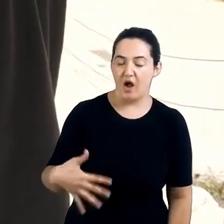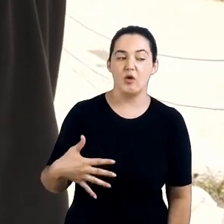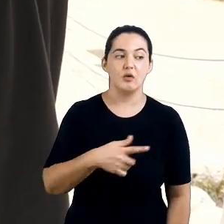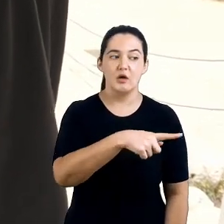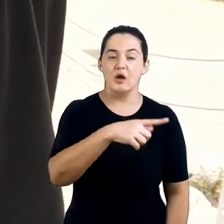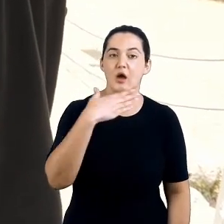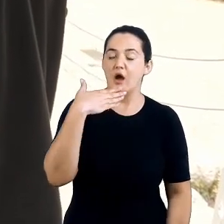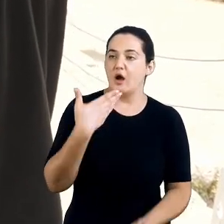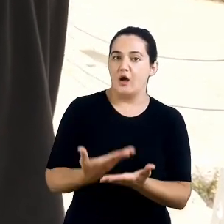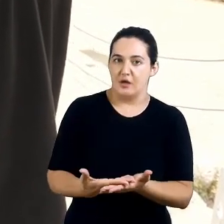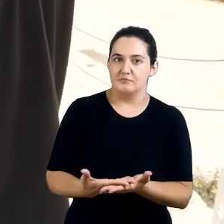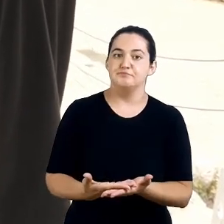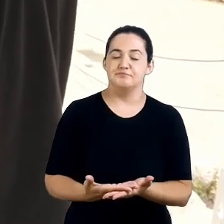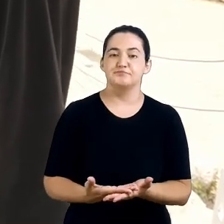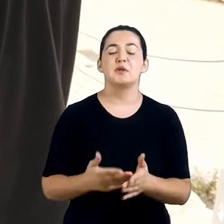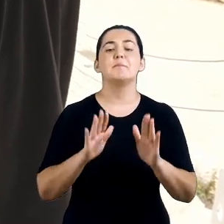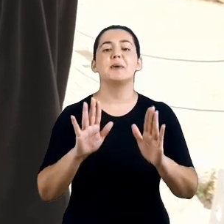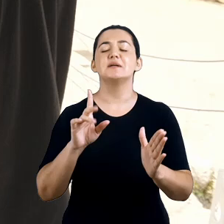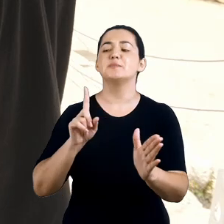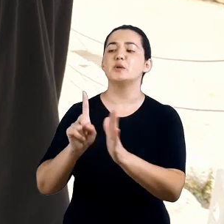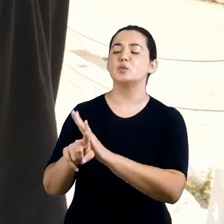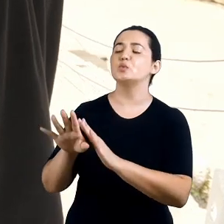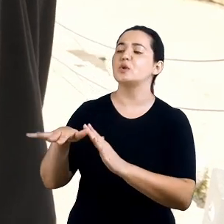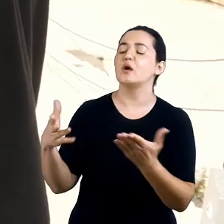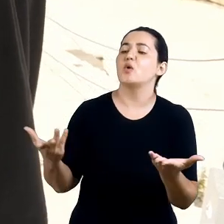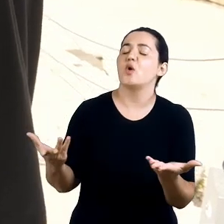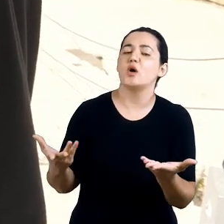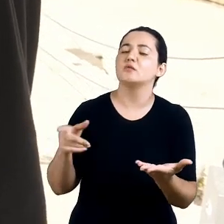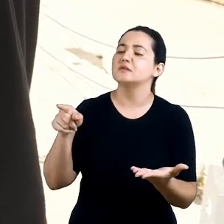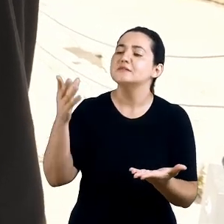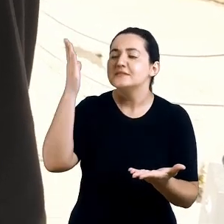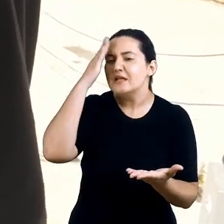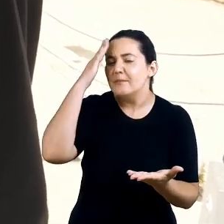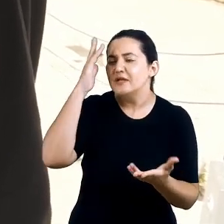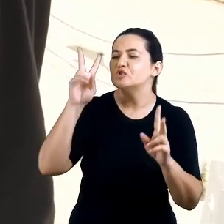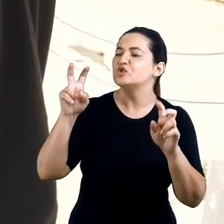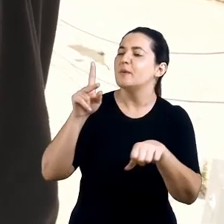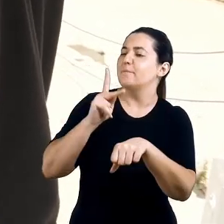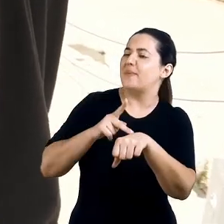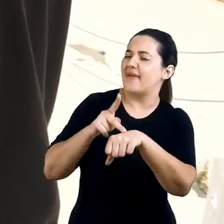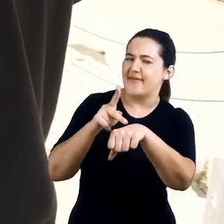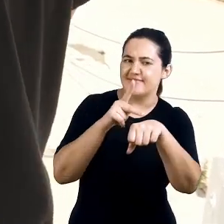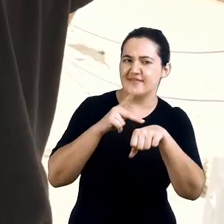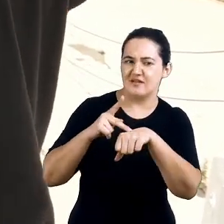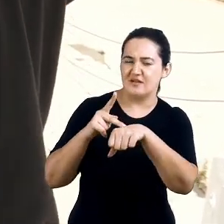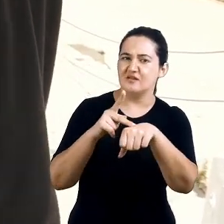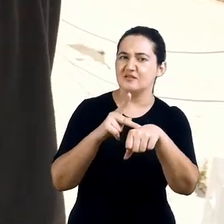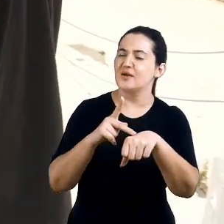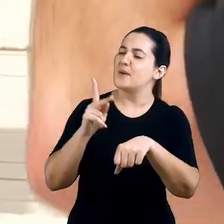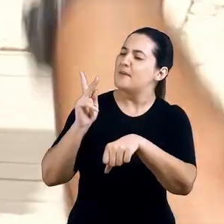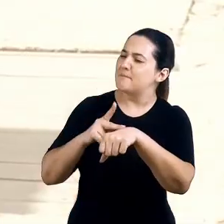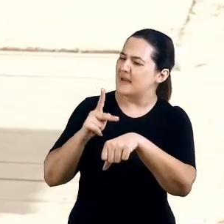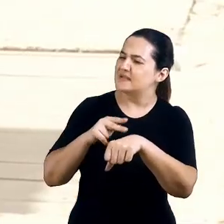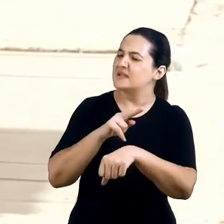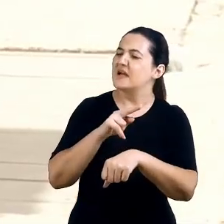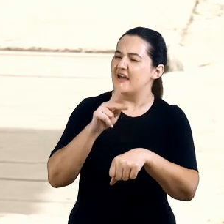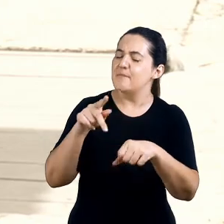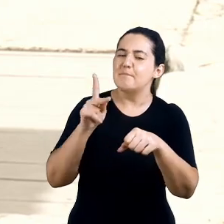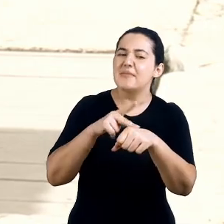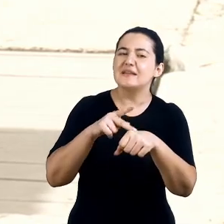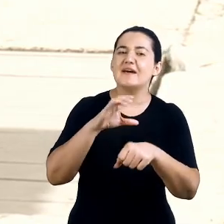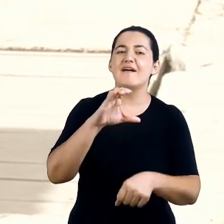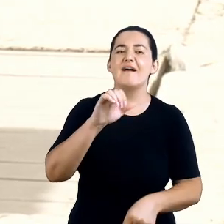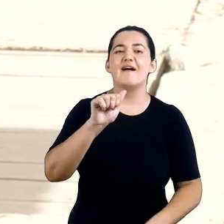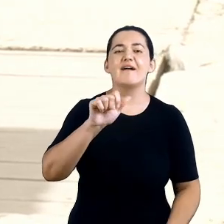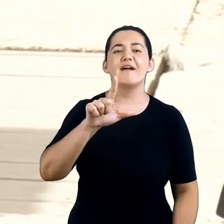era algo fascinante para aquela época. Agora, eu quero perguntar para você um pouco sobre essas pedras aqui. A gente vê que são pedras de